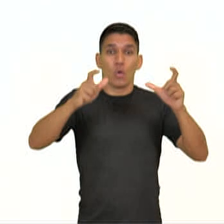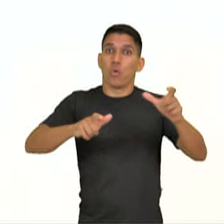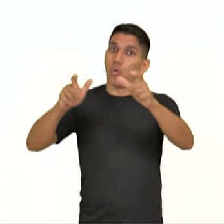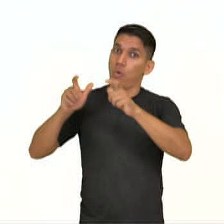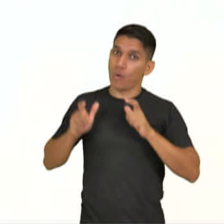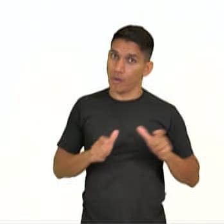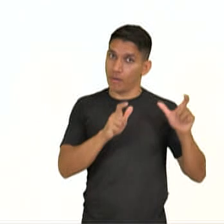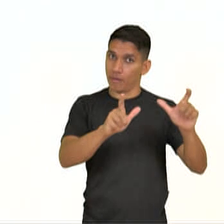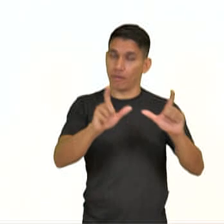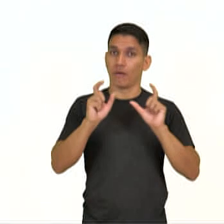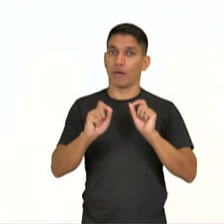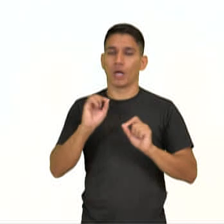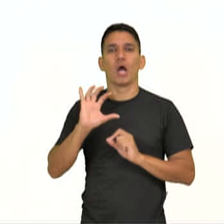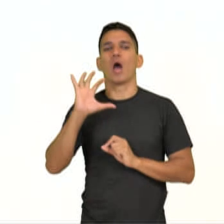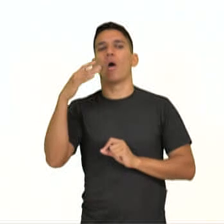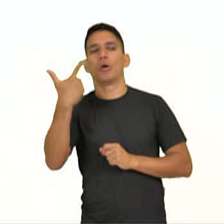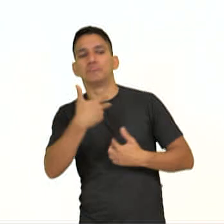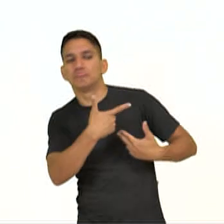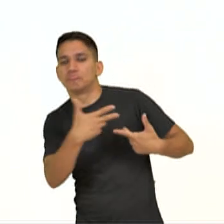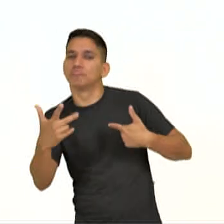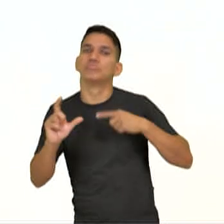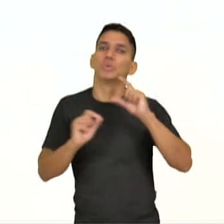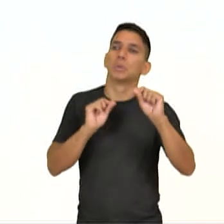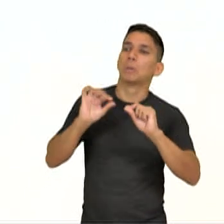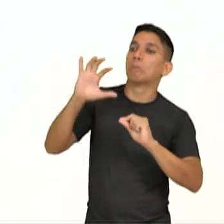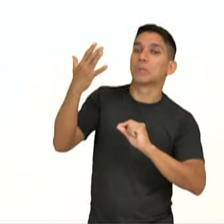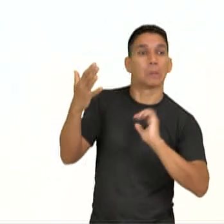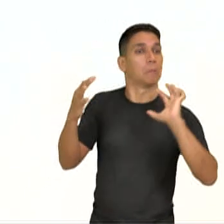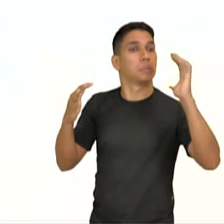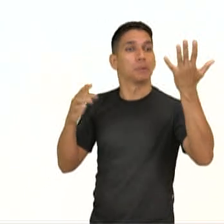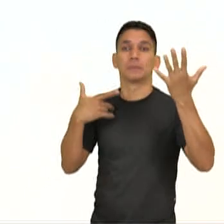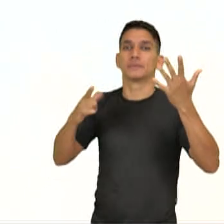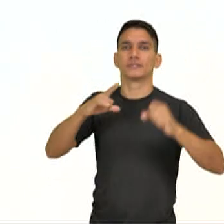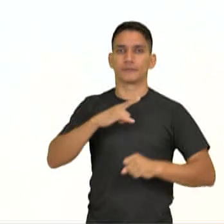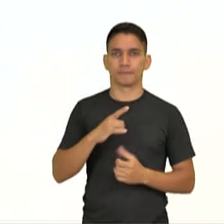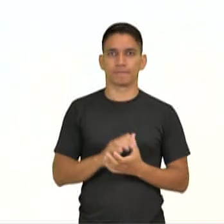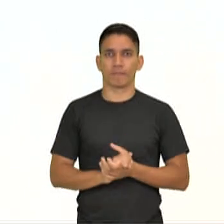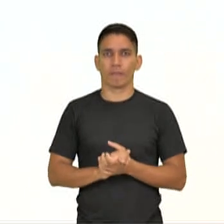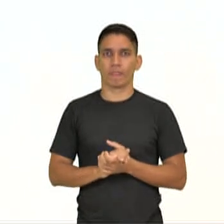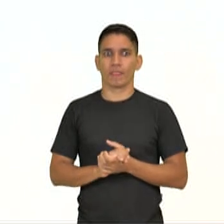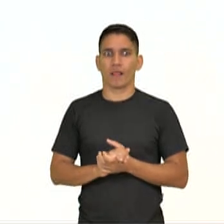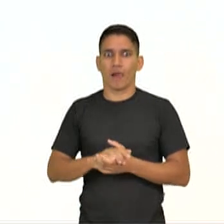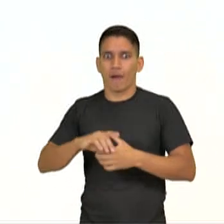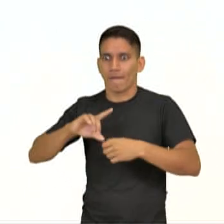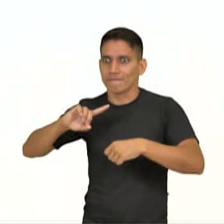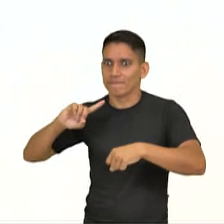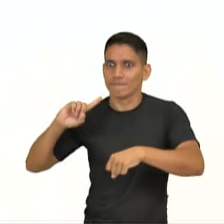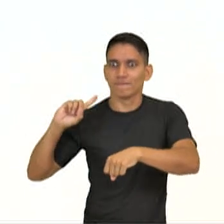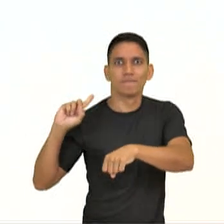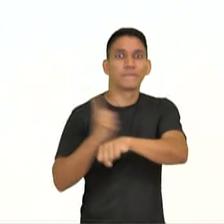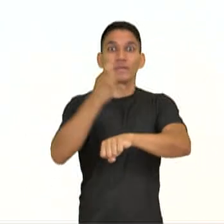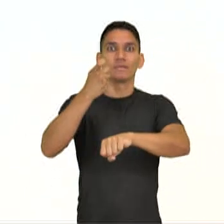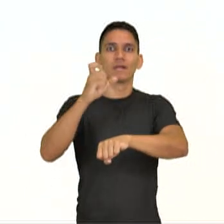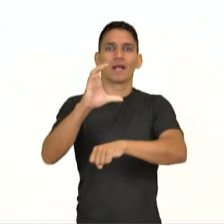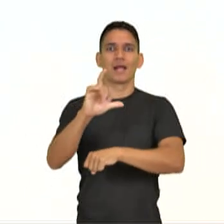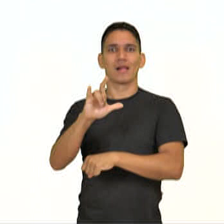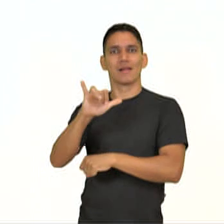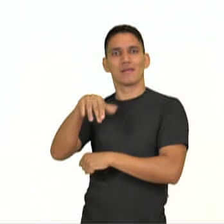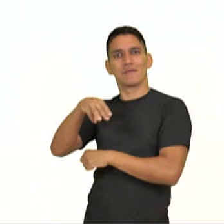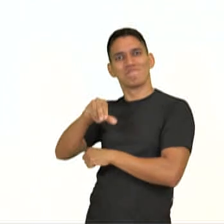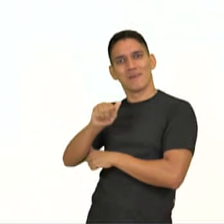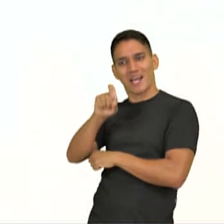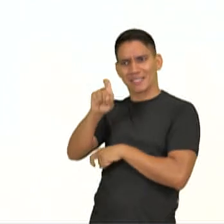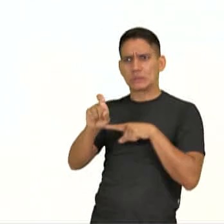onde as coisas acontecem, onde os fatos acontecem. O clímax é o momento de maior tensão ou emoção dentro de